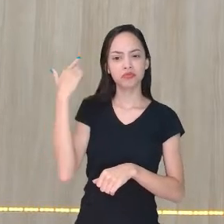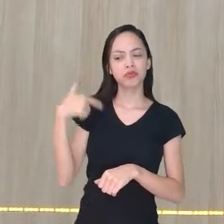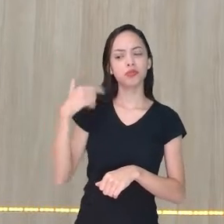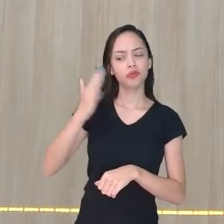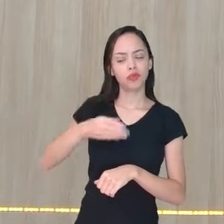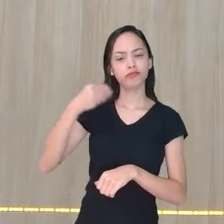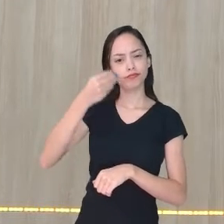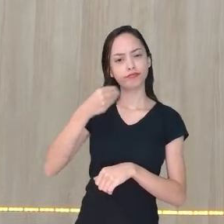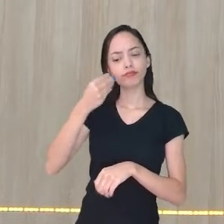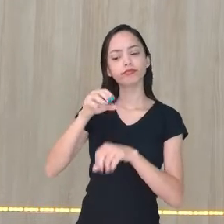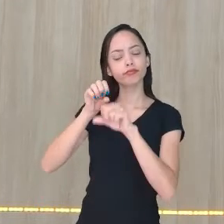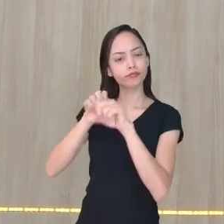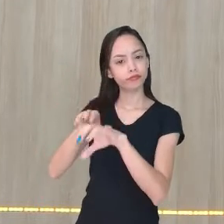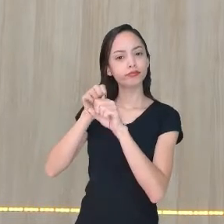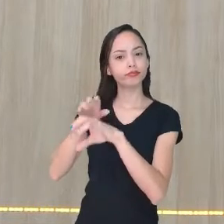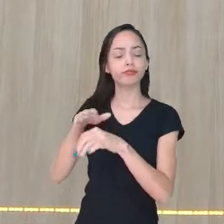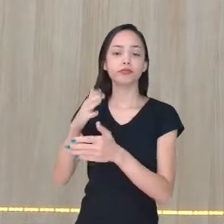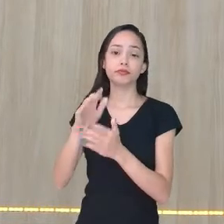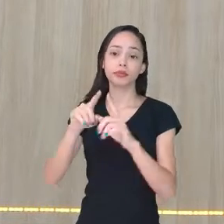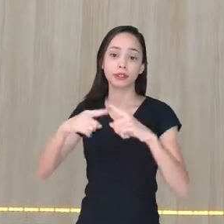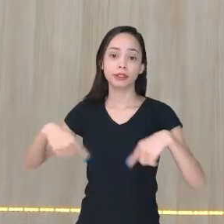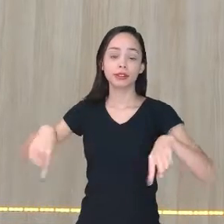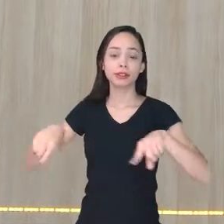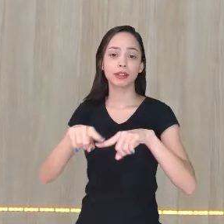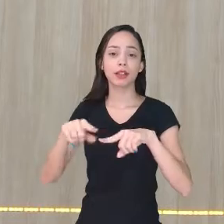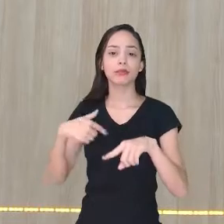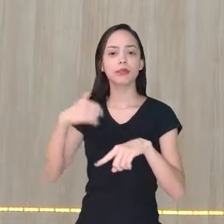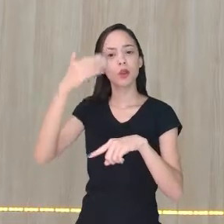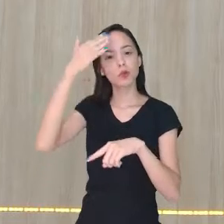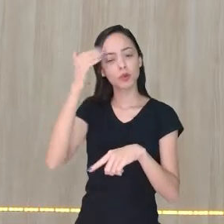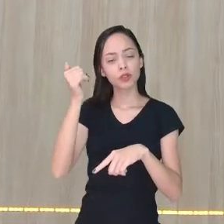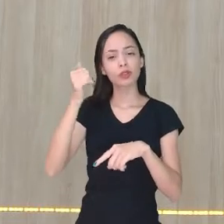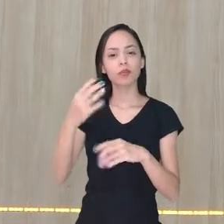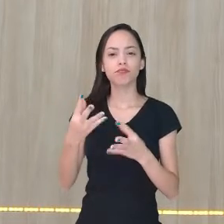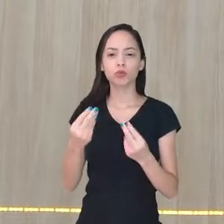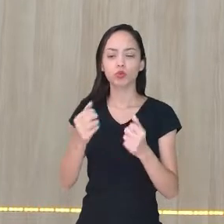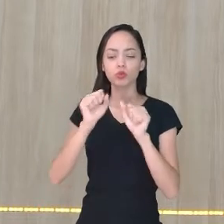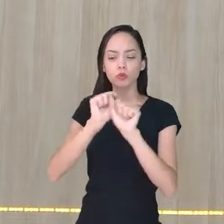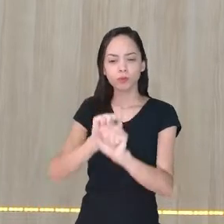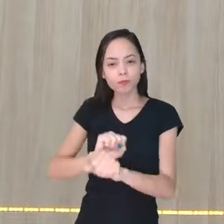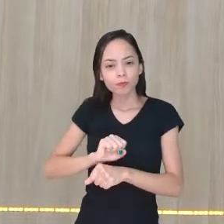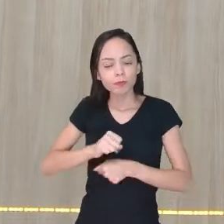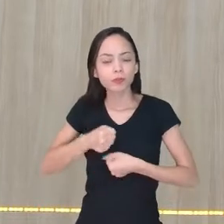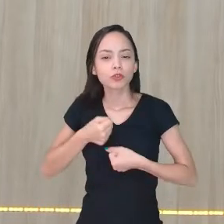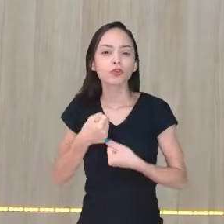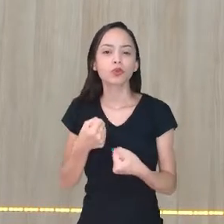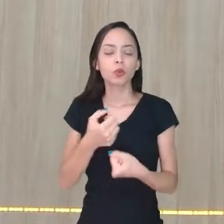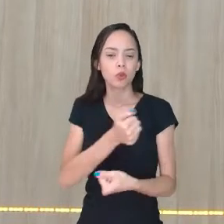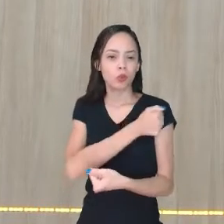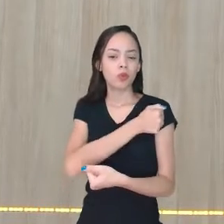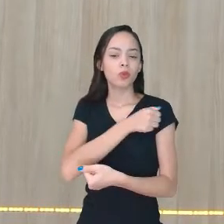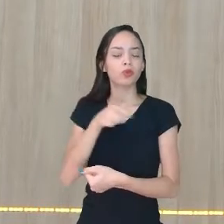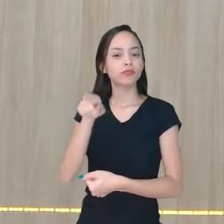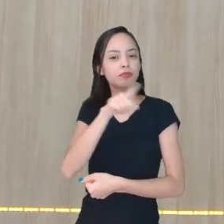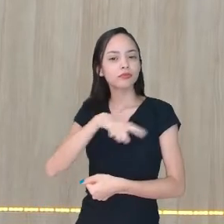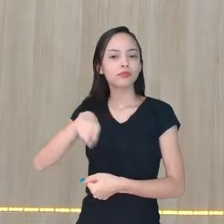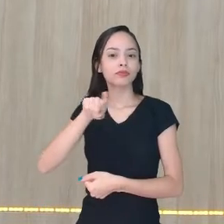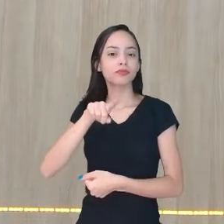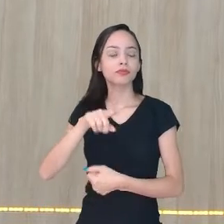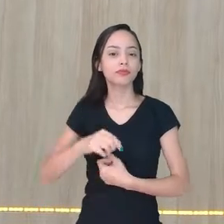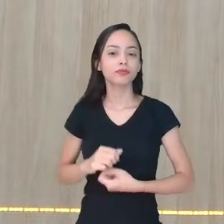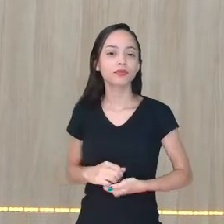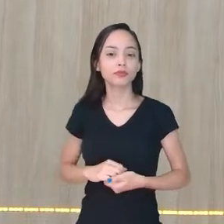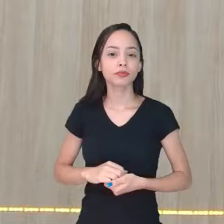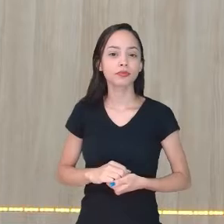anos, sei do quanto são esforçados, esforçadas, se empenham, né? Às vezes deixando